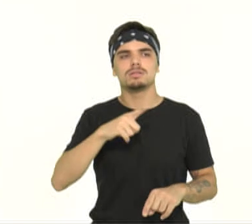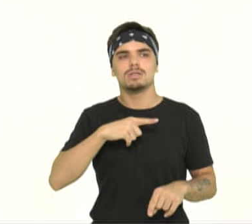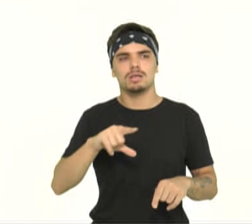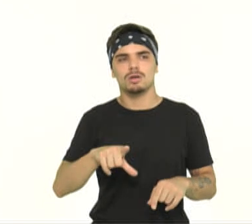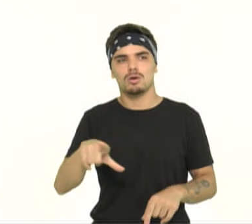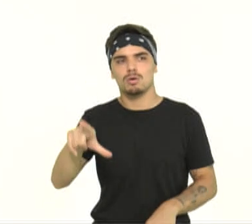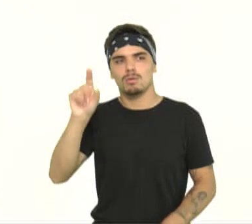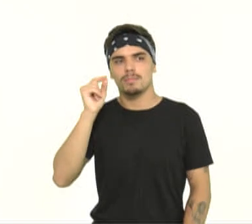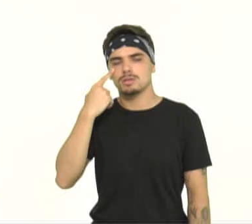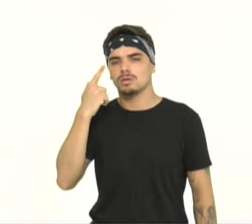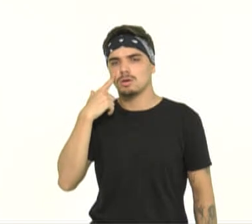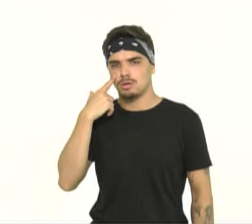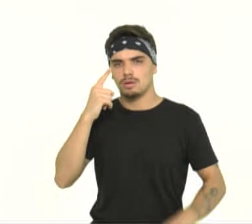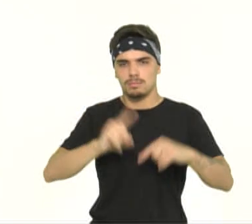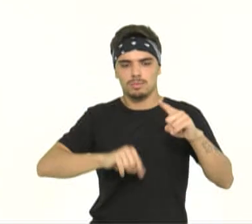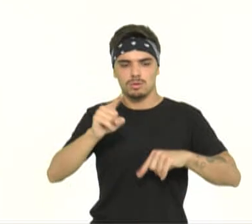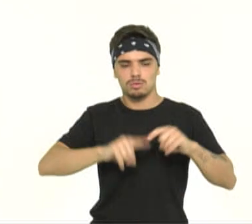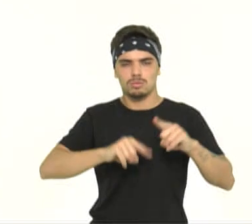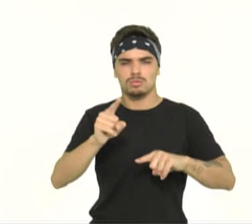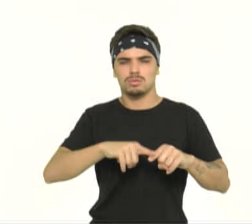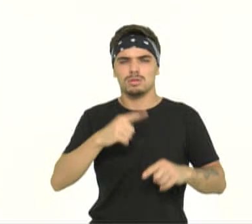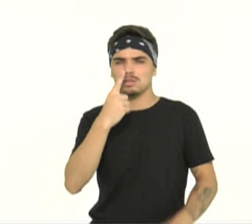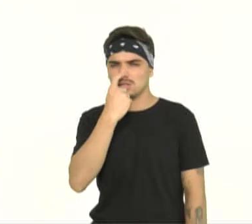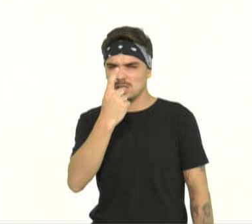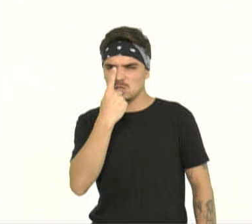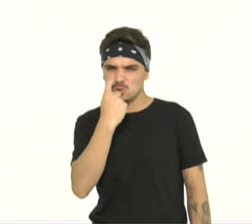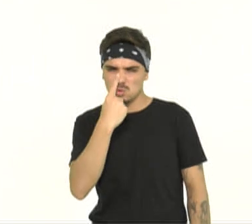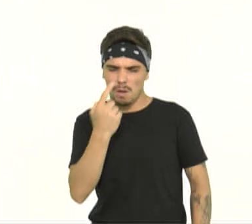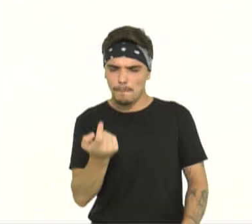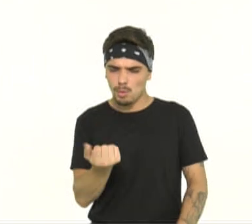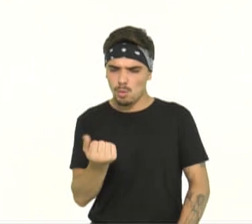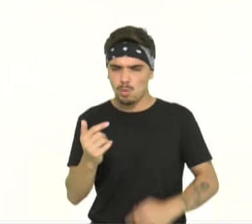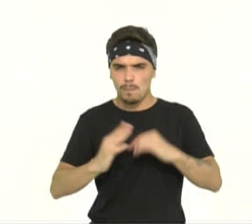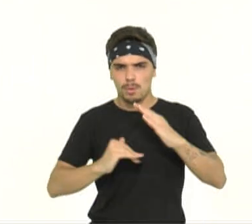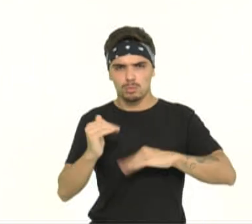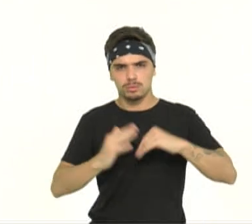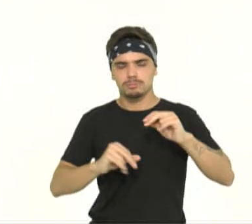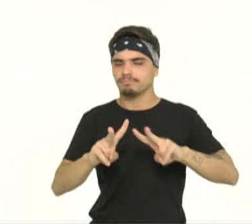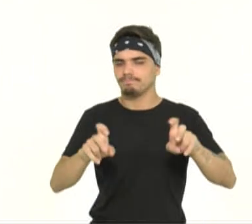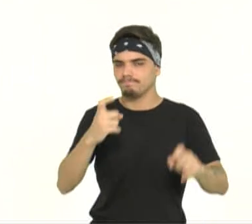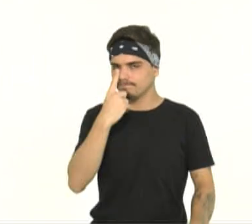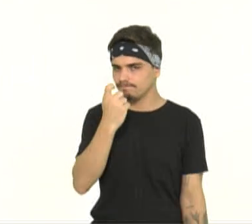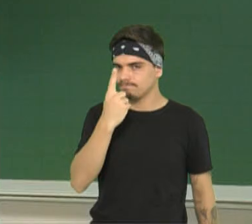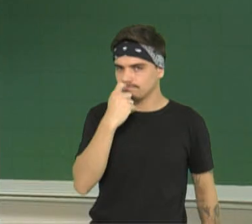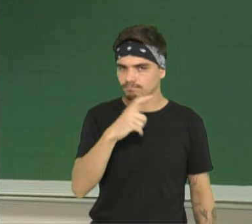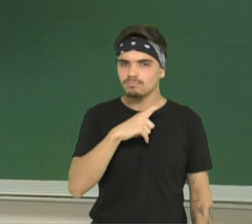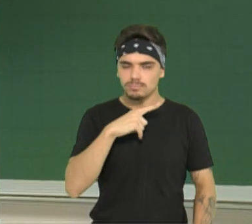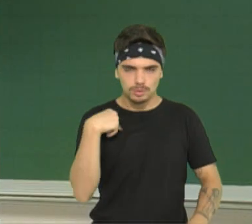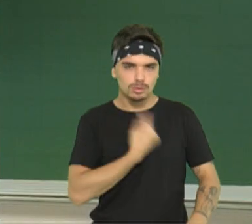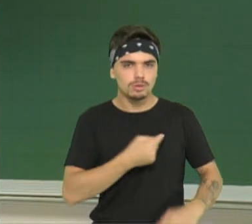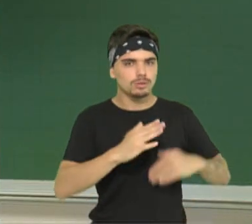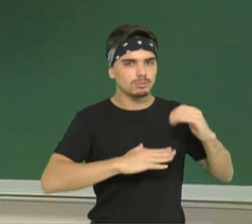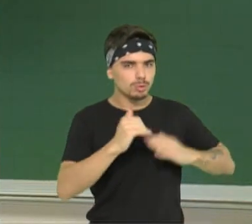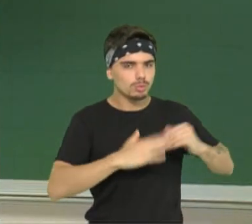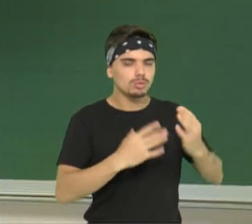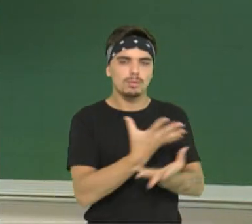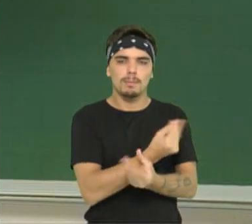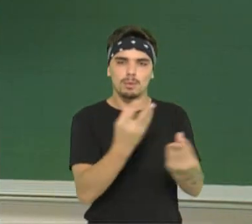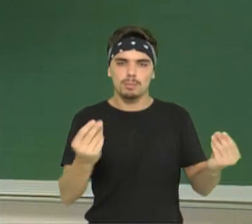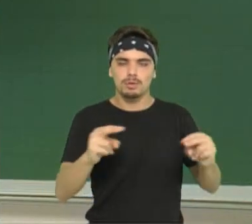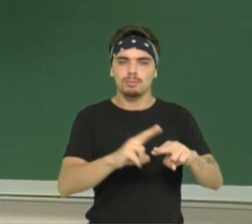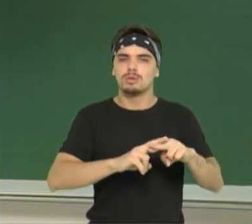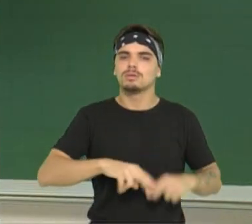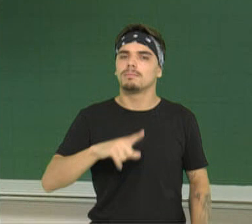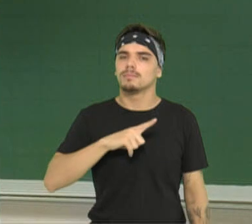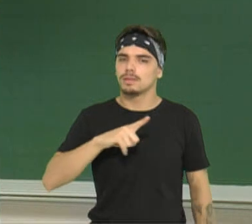por produtos que gerem menos resíduos. Lembrando daquela produção do lixo, né? A gente produz muito lixo, então a gente tem que